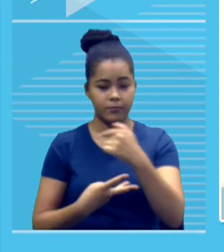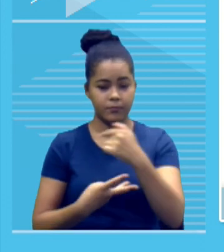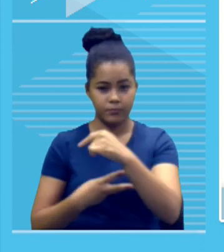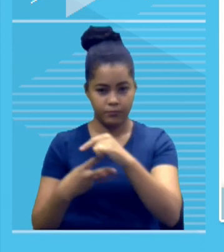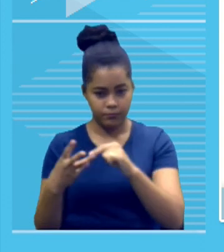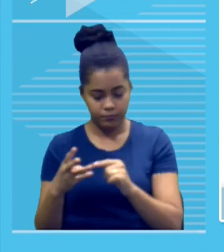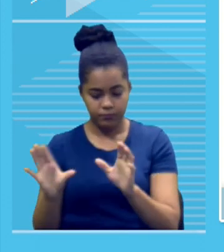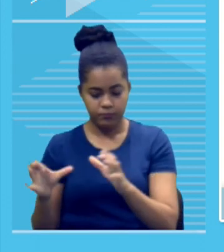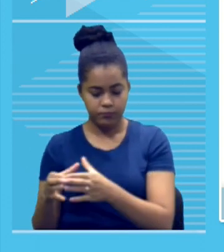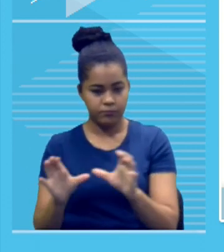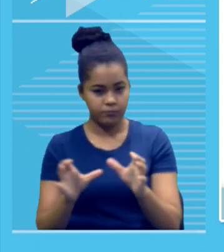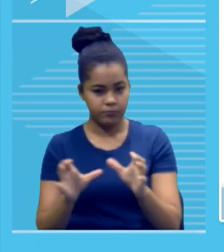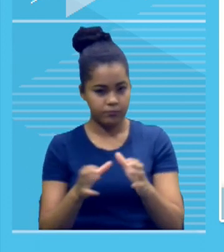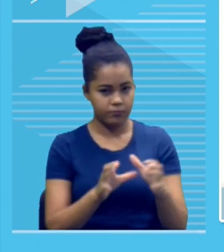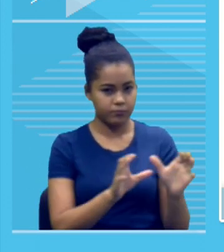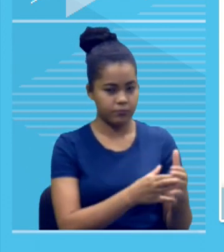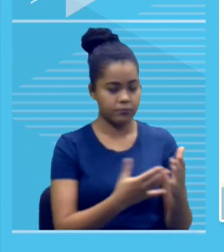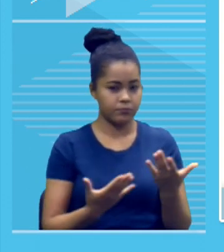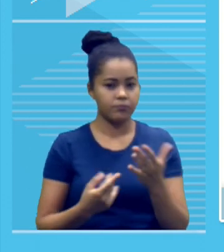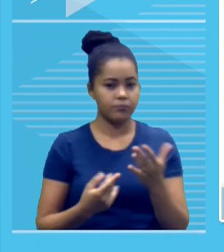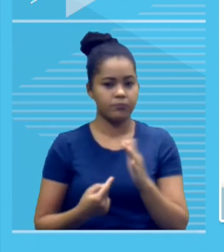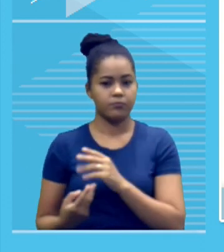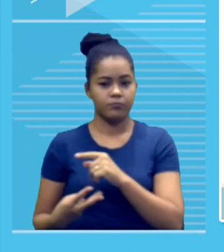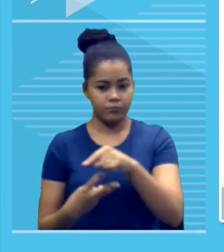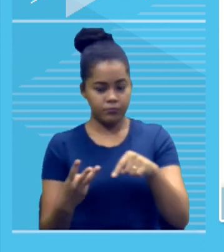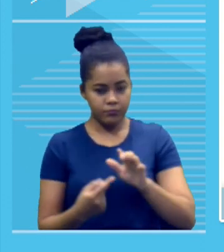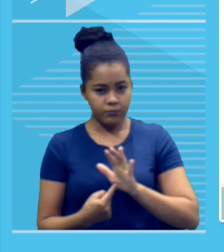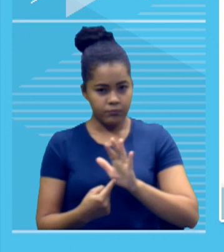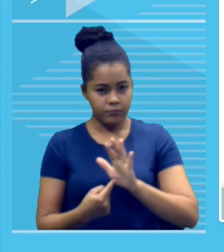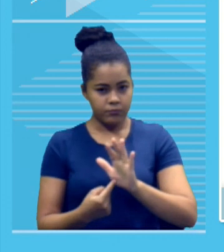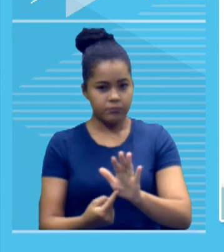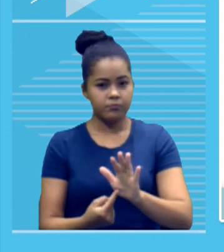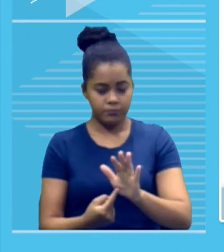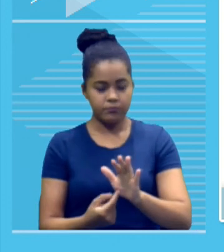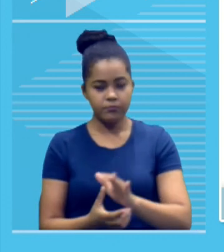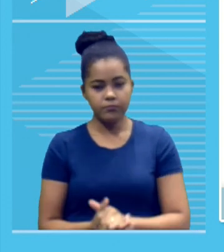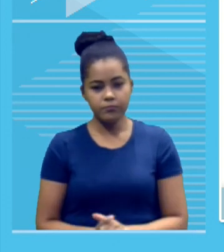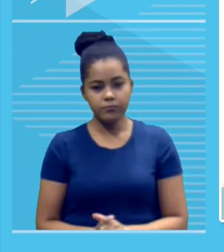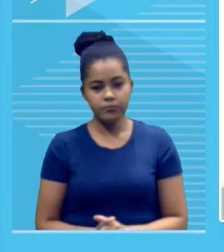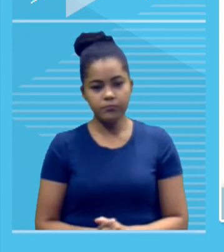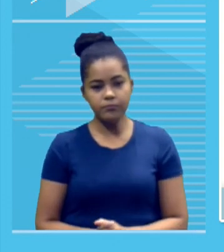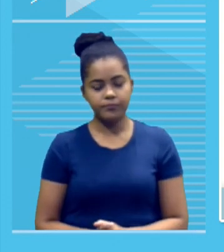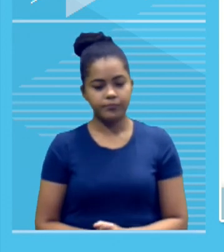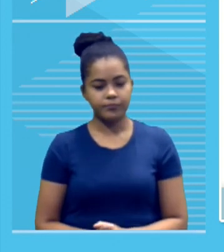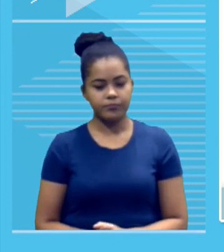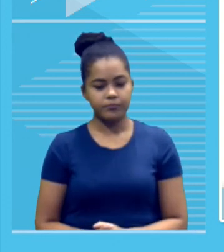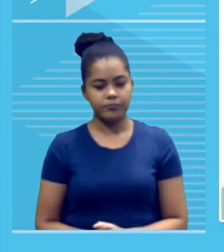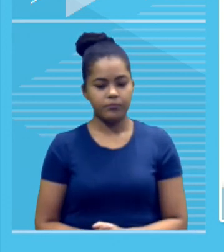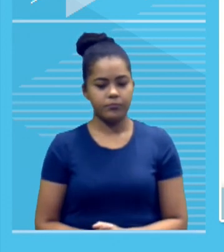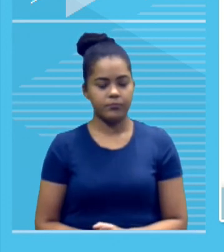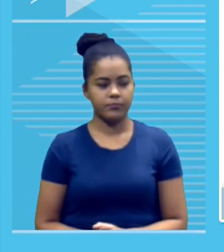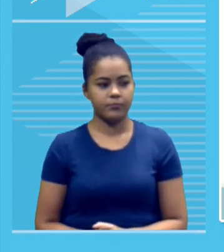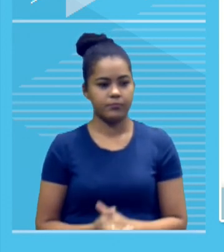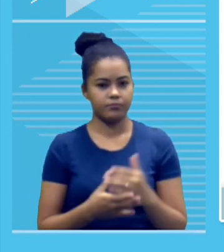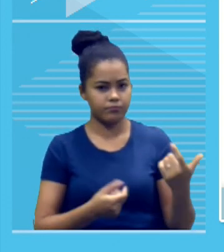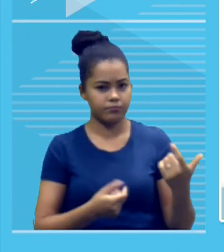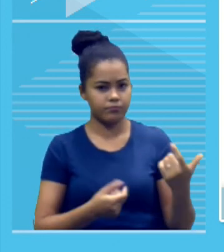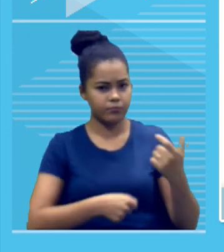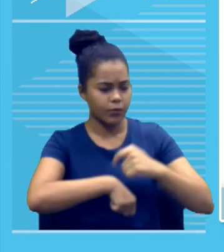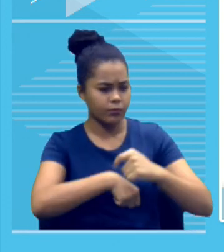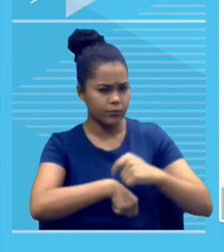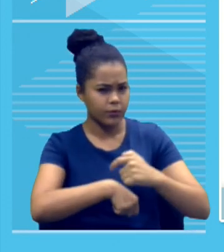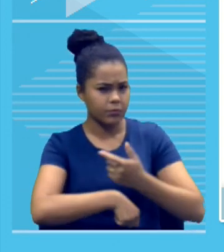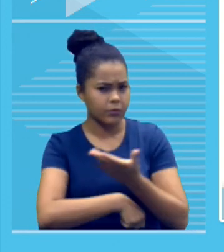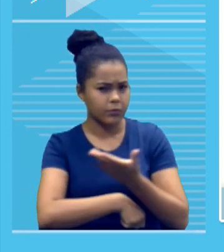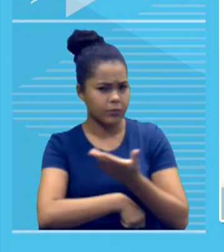né? Para a gente ir para as reações de adição. São a reação de adição, substituição e eliminação. Tá bom? Mas antes vamos colocar um